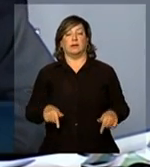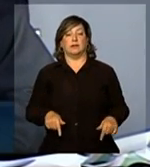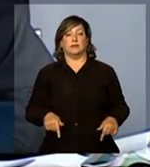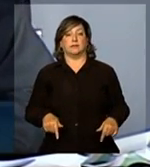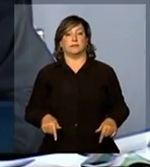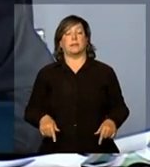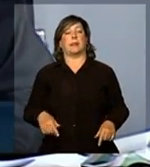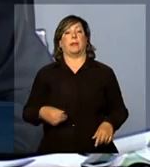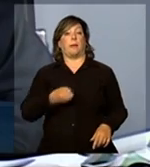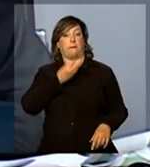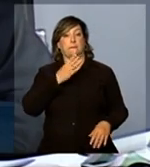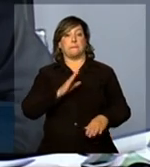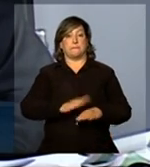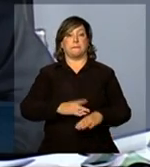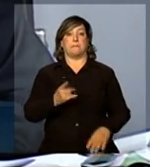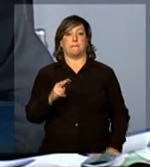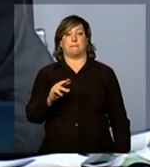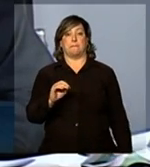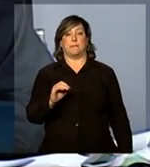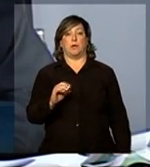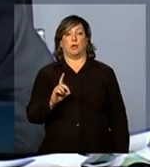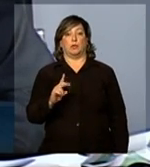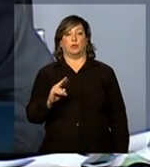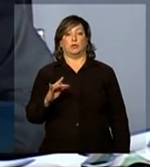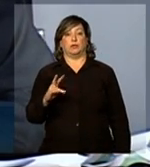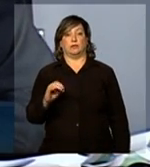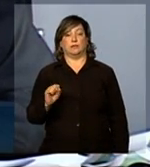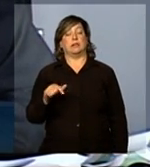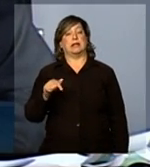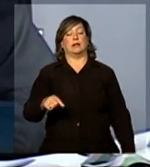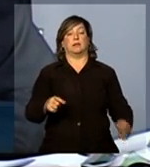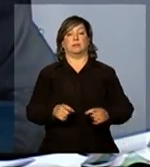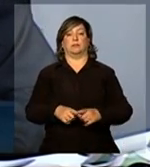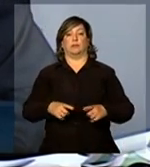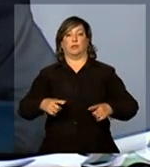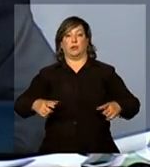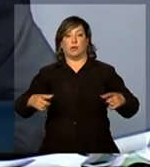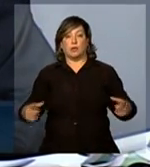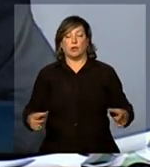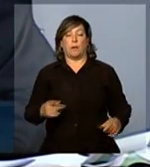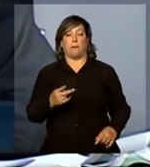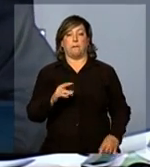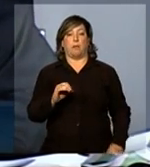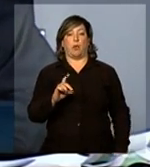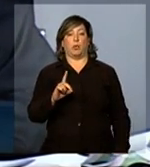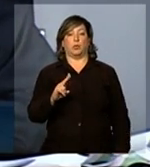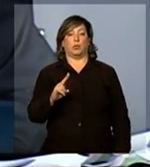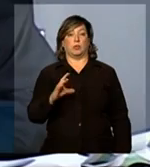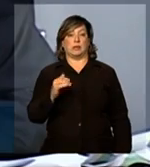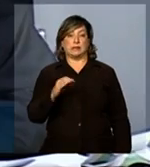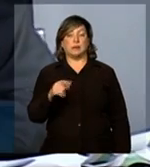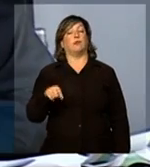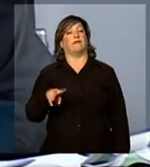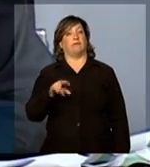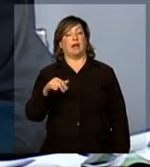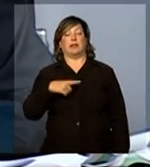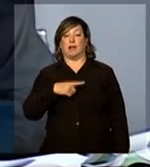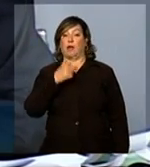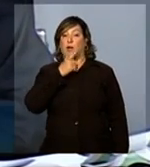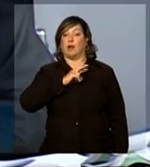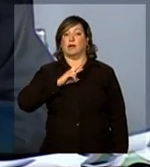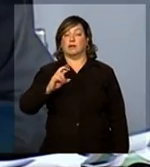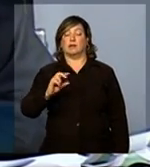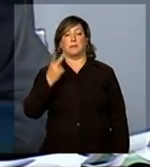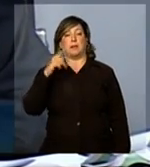se tornaram mais produtivos. E esse aumento de produtividade ele vai ter consequências